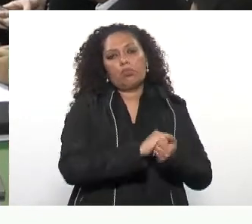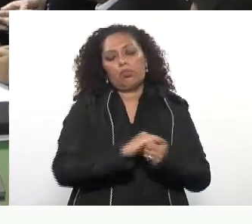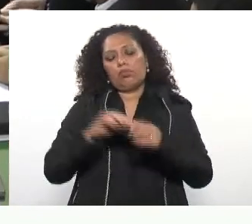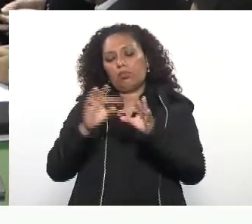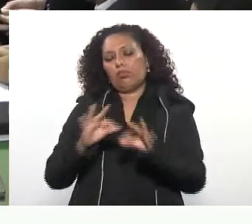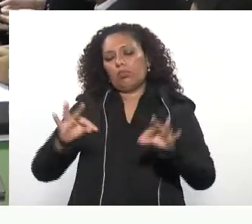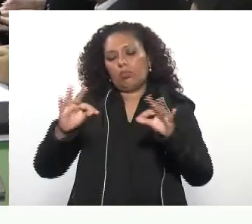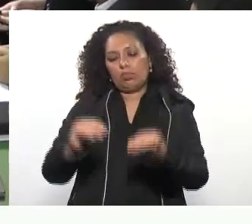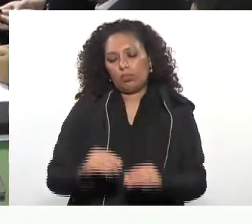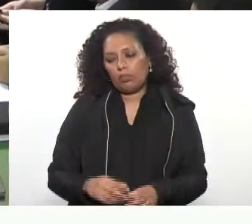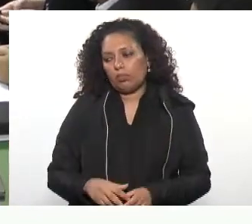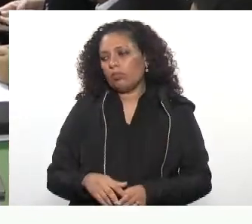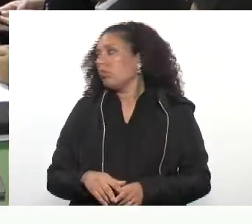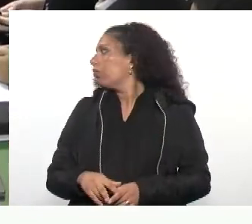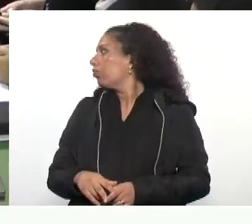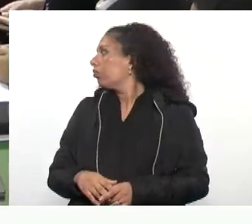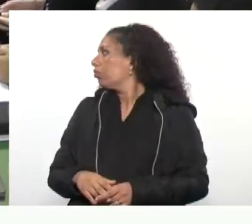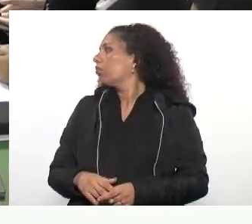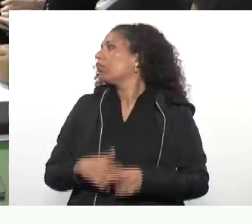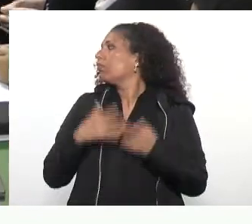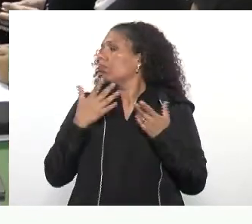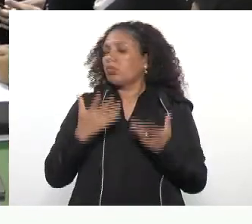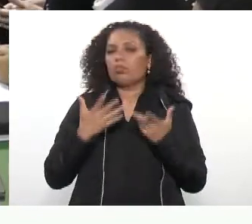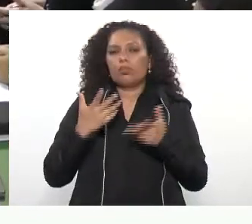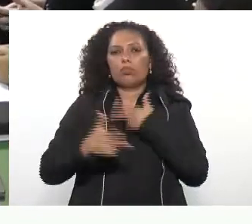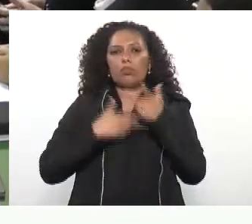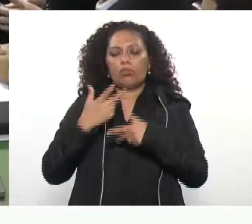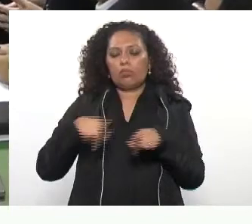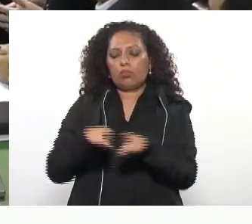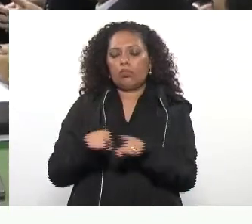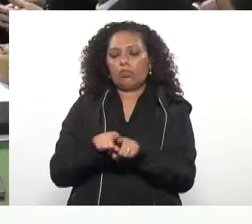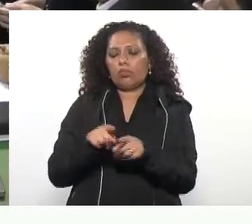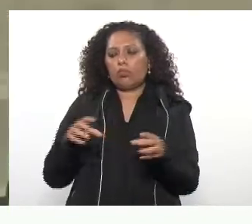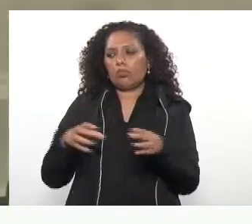nosso presidente, do Luiz, conselheiro.